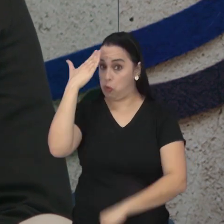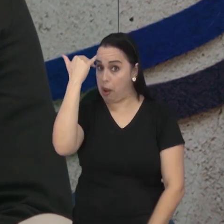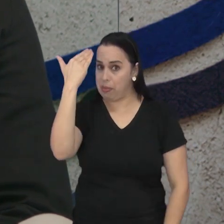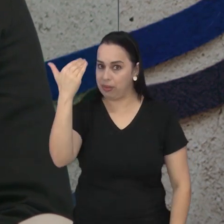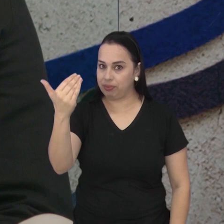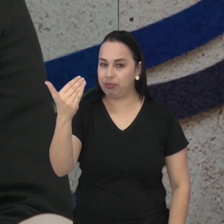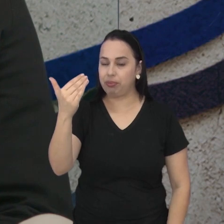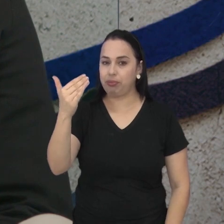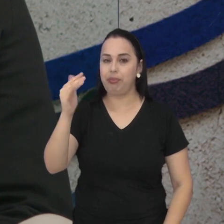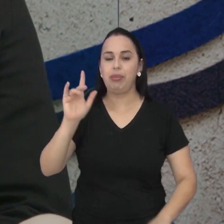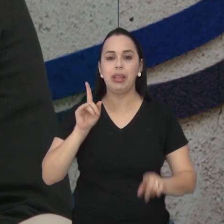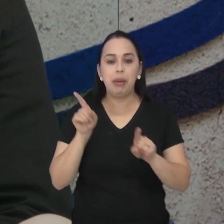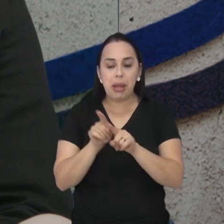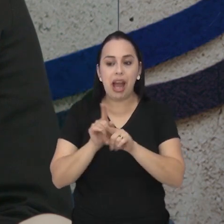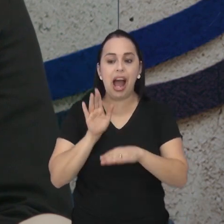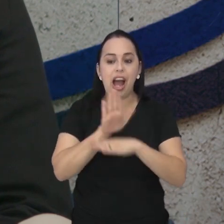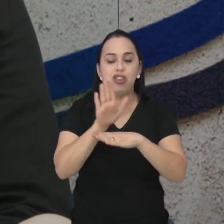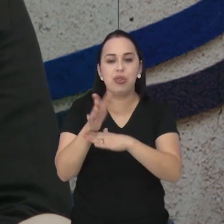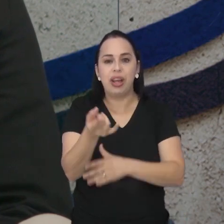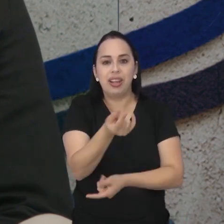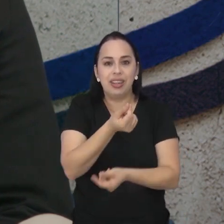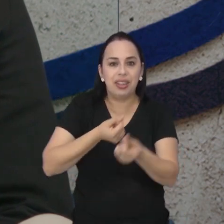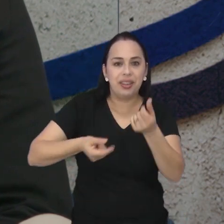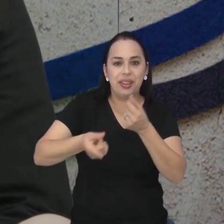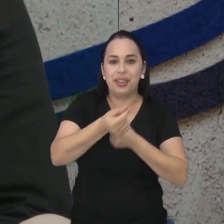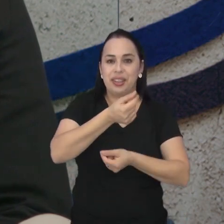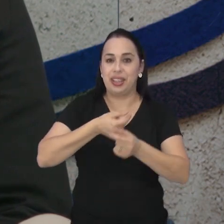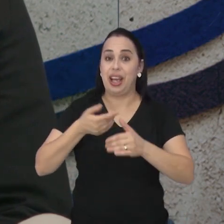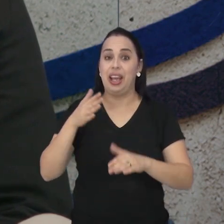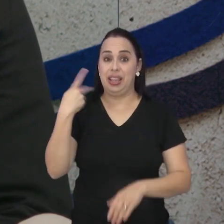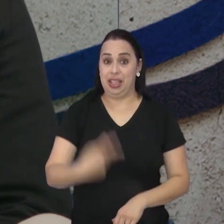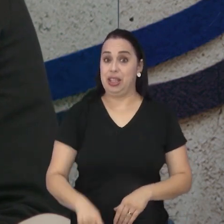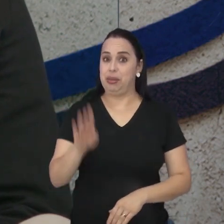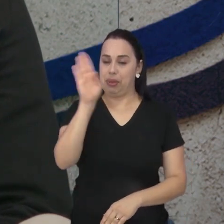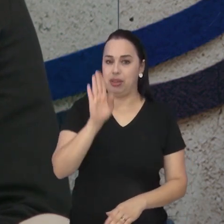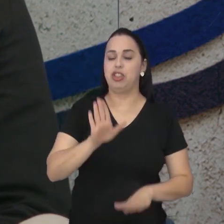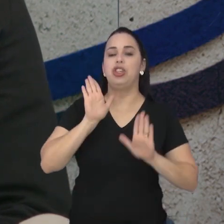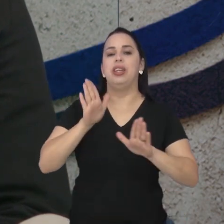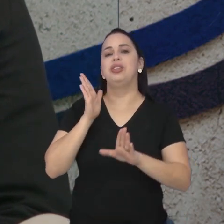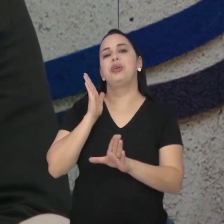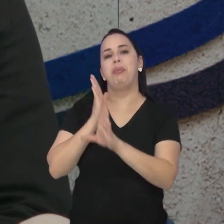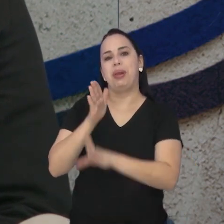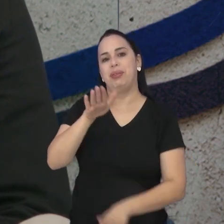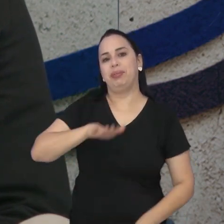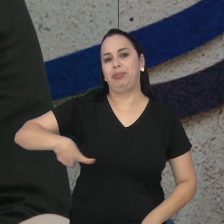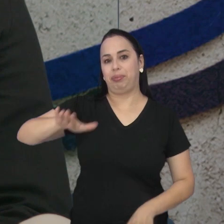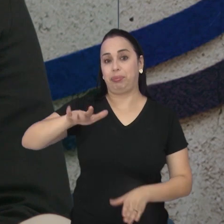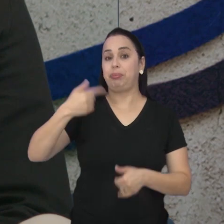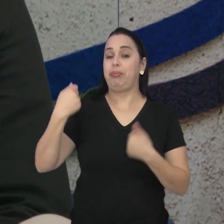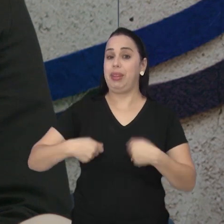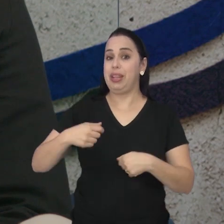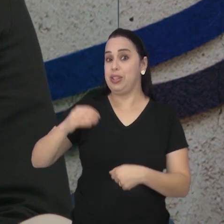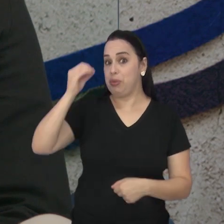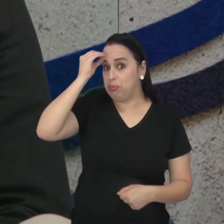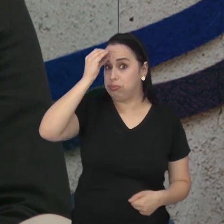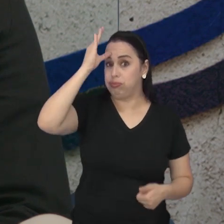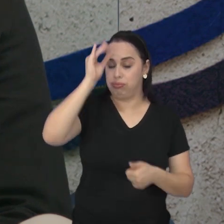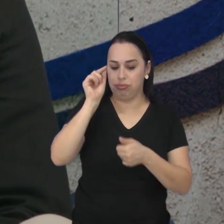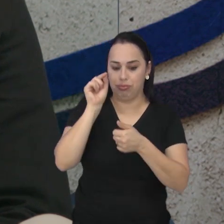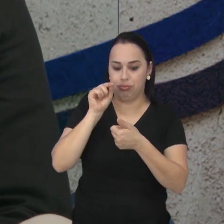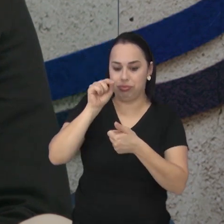alta, ligada a um setor da economia que só cresce no Brasil. Já descobrimos que essa área envolve